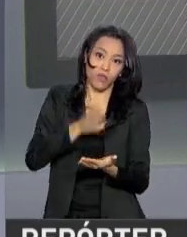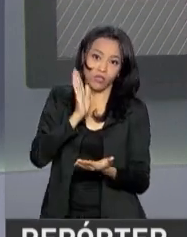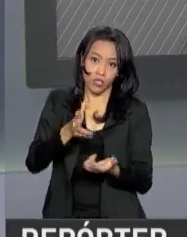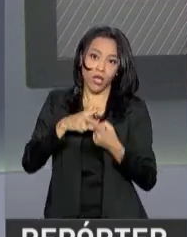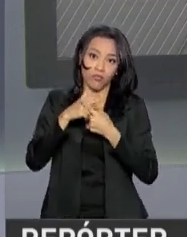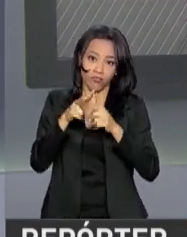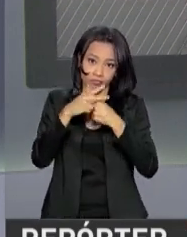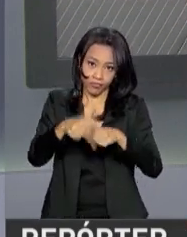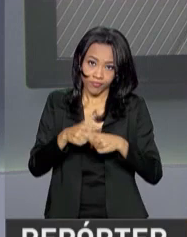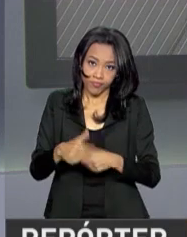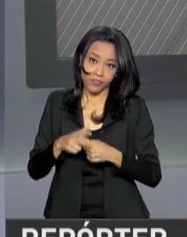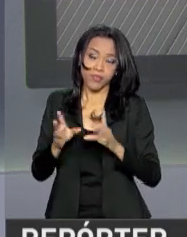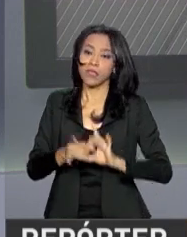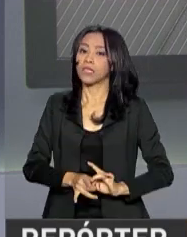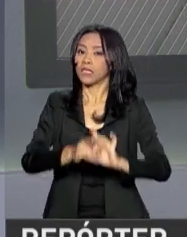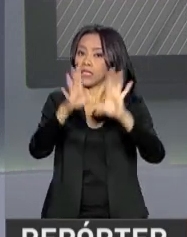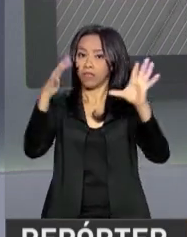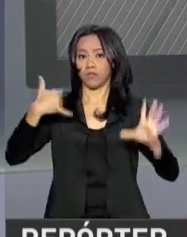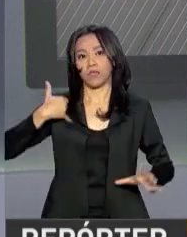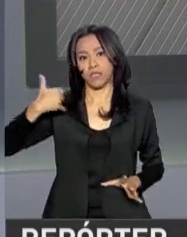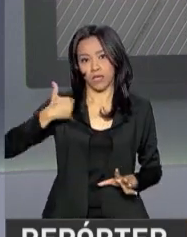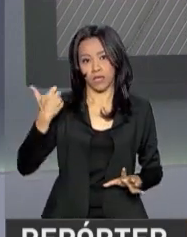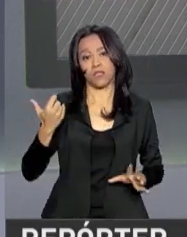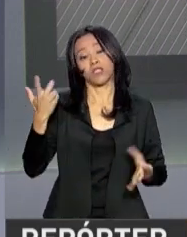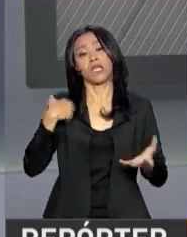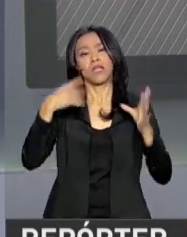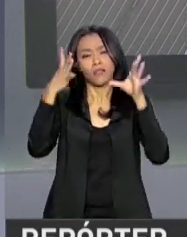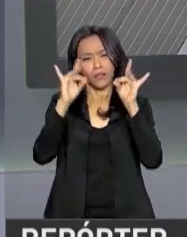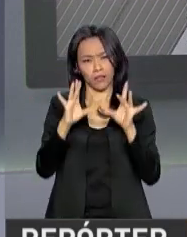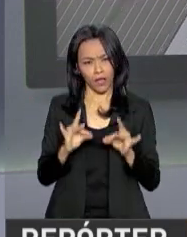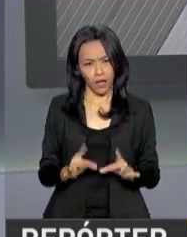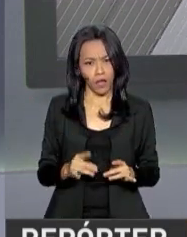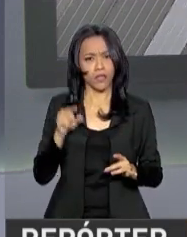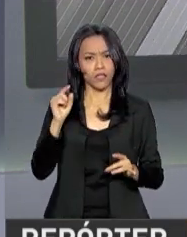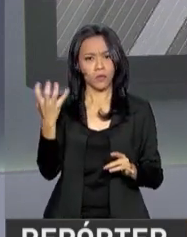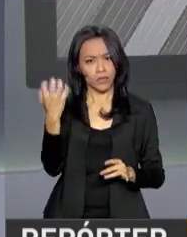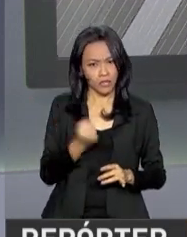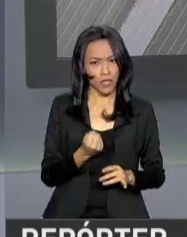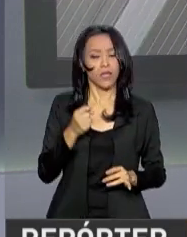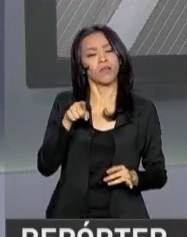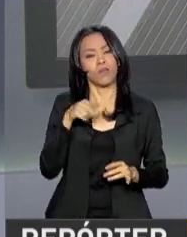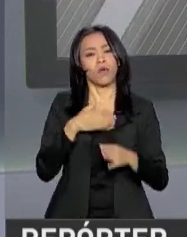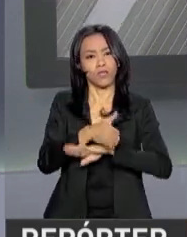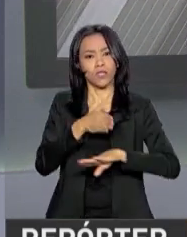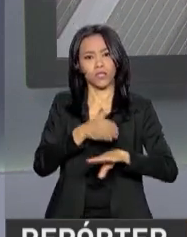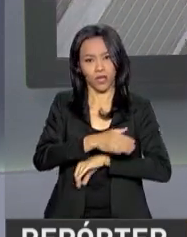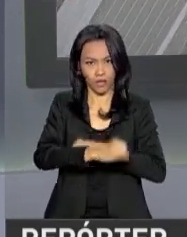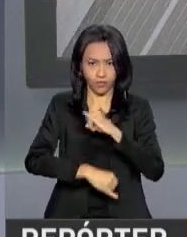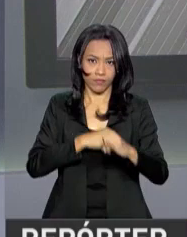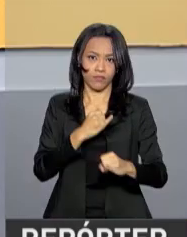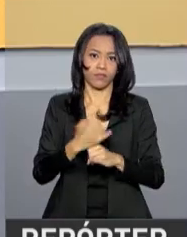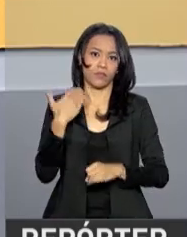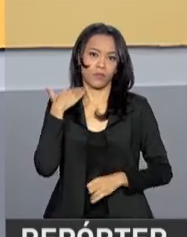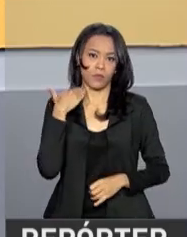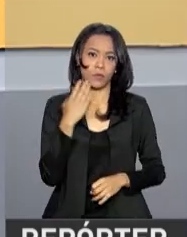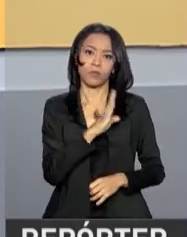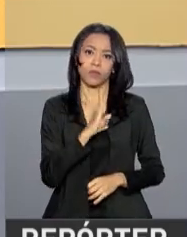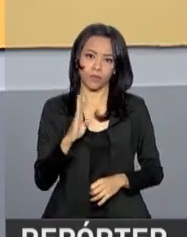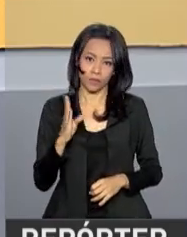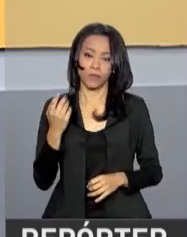para todas as idades todos os detalhes sobre o fundo pis/pasep você encontra nos sites dos bancos